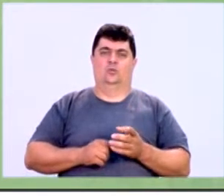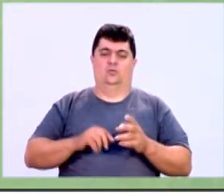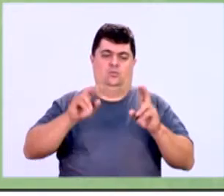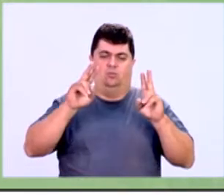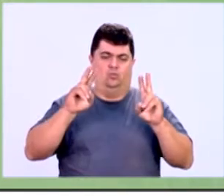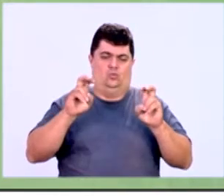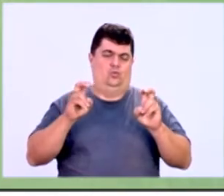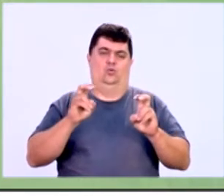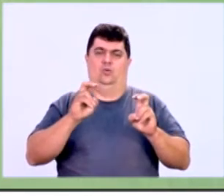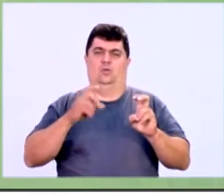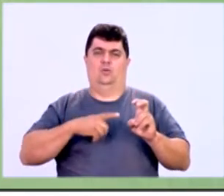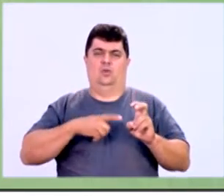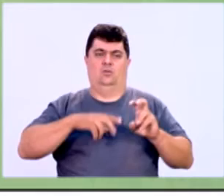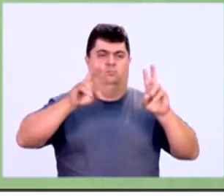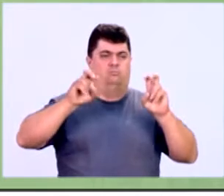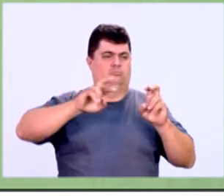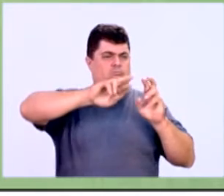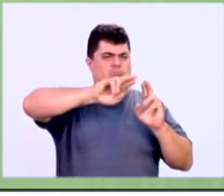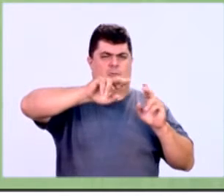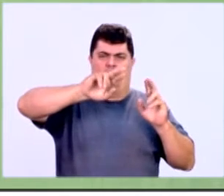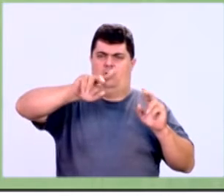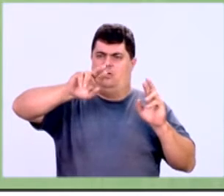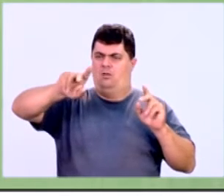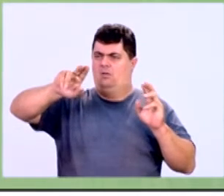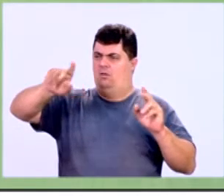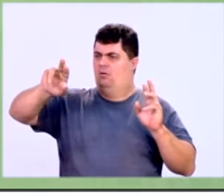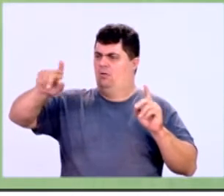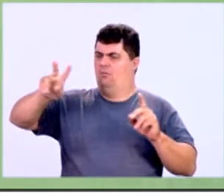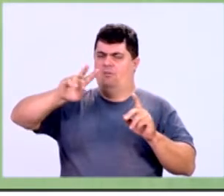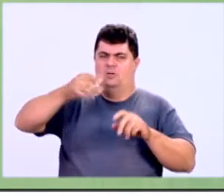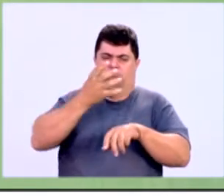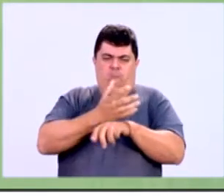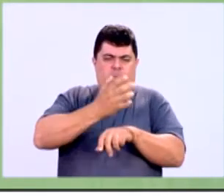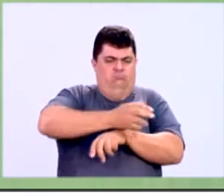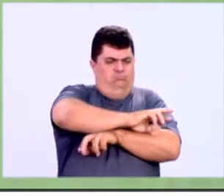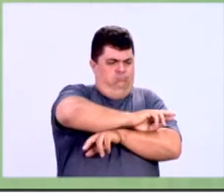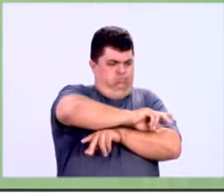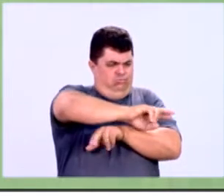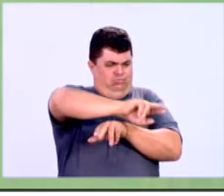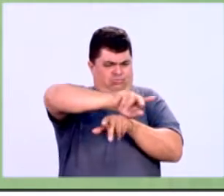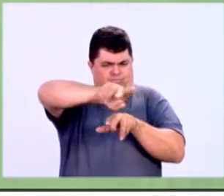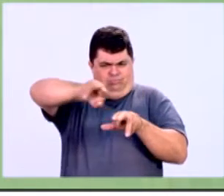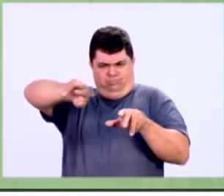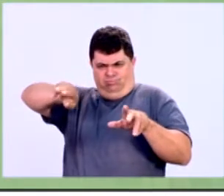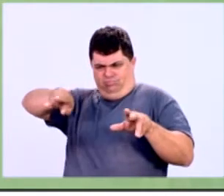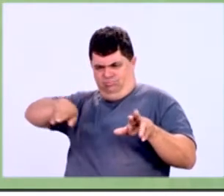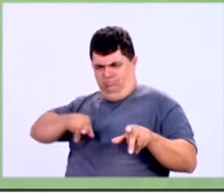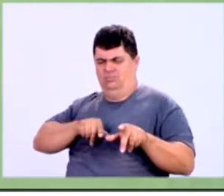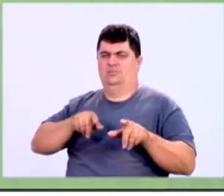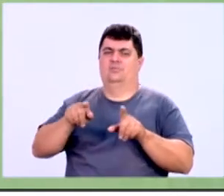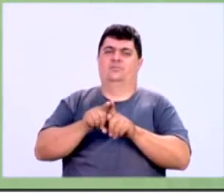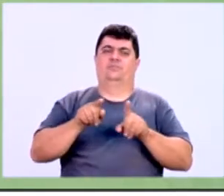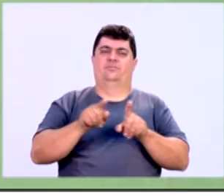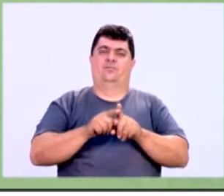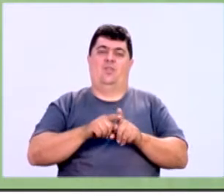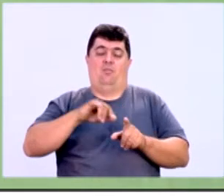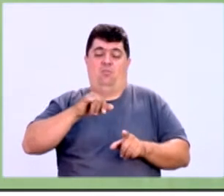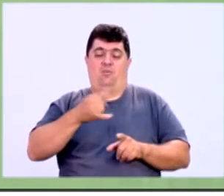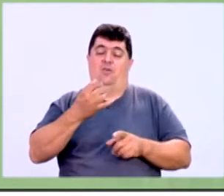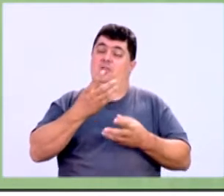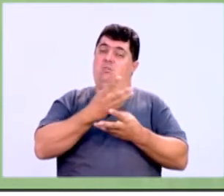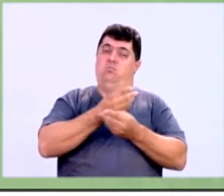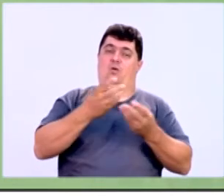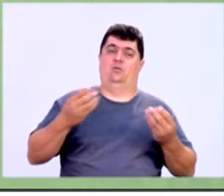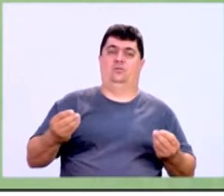só conteúdo. Então ele permite a transdisciplinaridade, a interdisciplinaridade e a multidisciplinaridade. Então